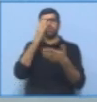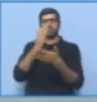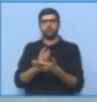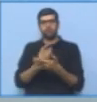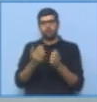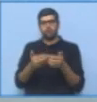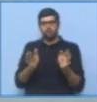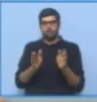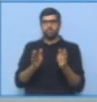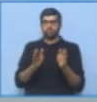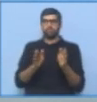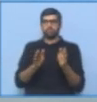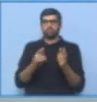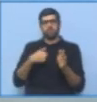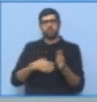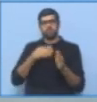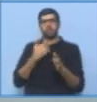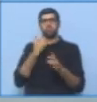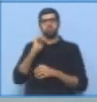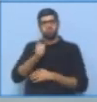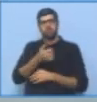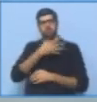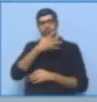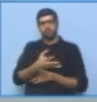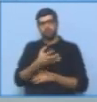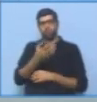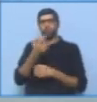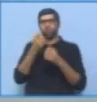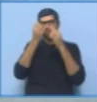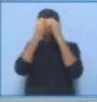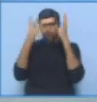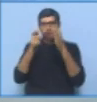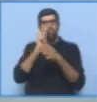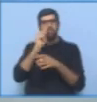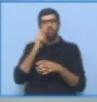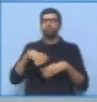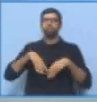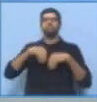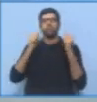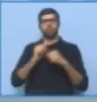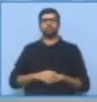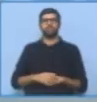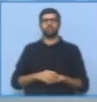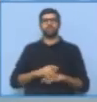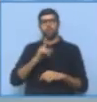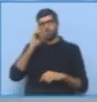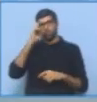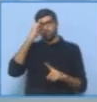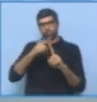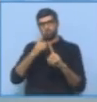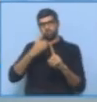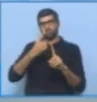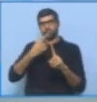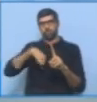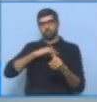estar aberto, e acho que é correto dizê-lo, a este conceito de turismo espiritual. A ideia que nós